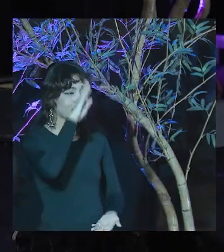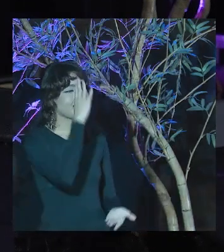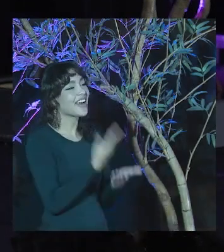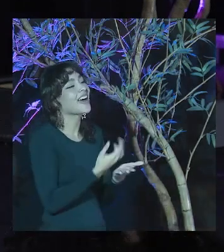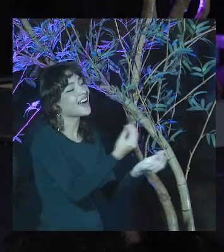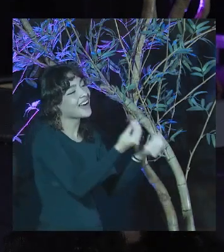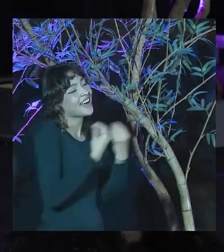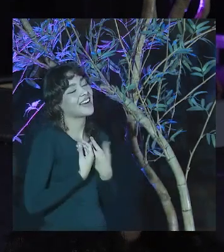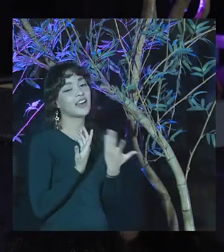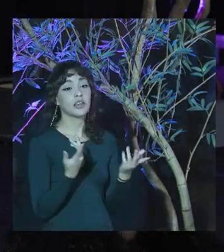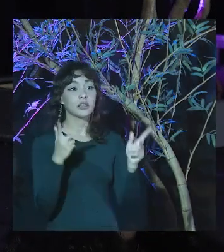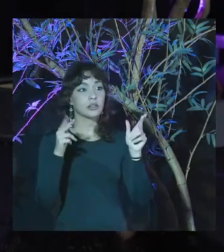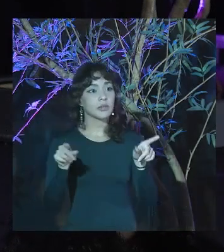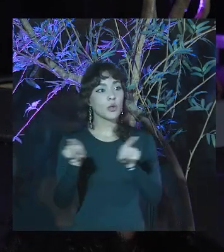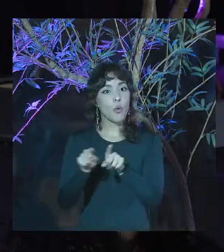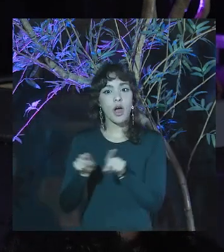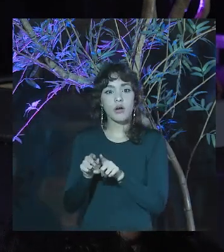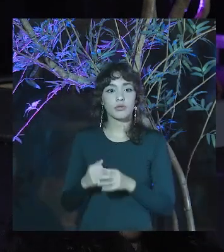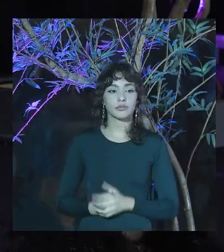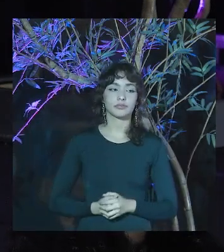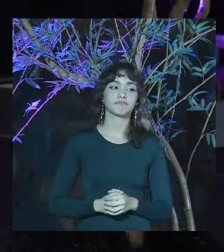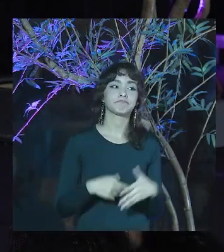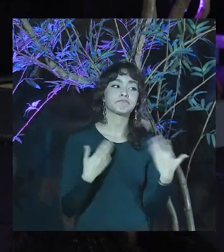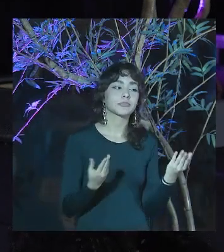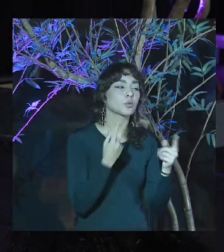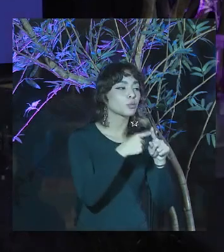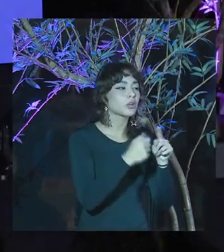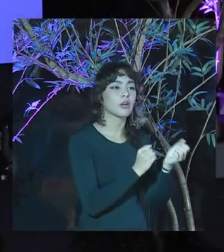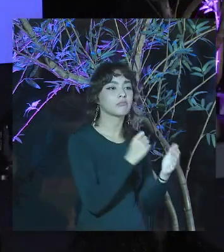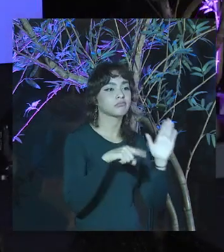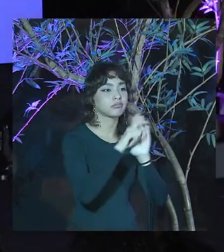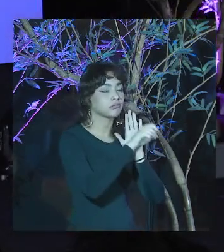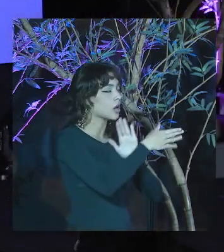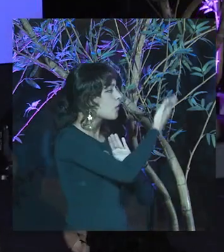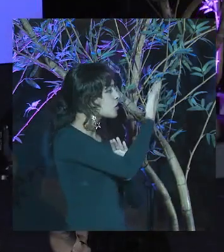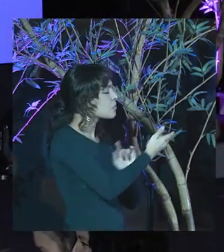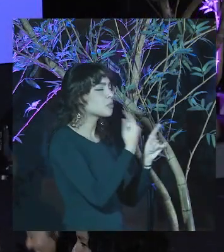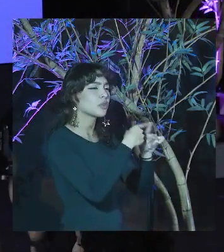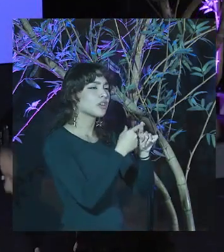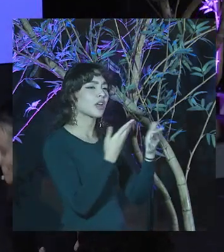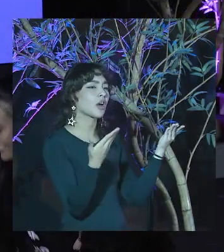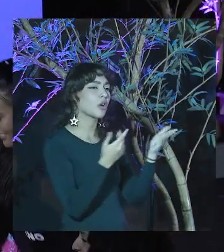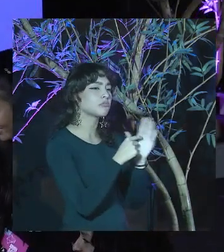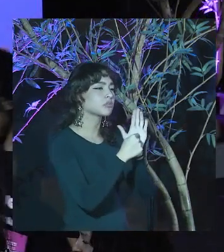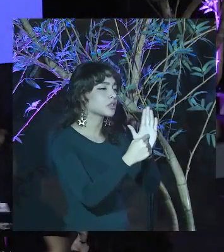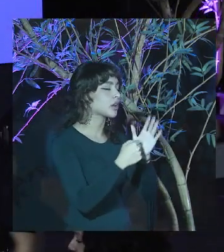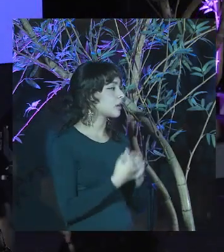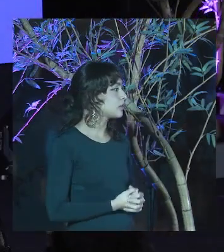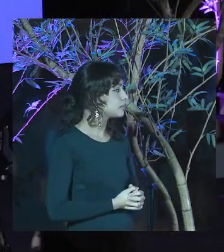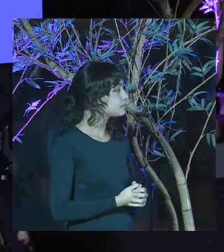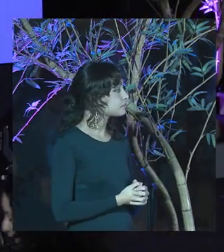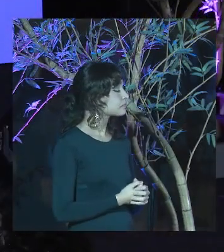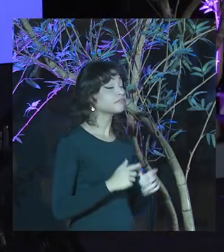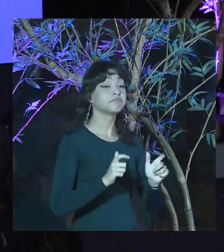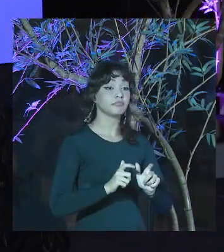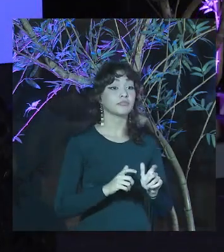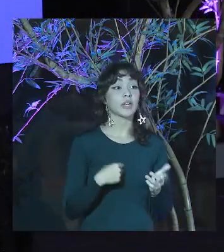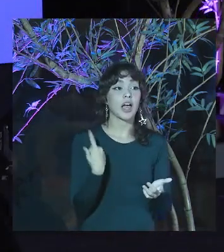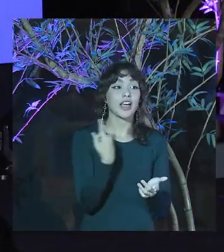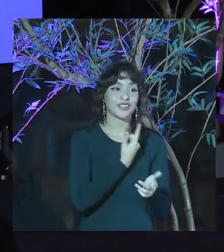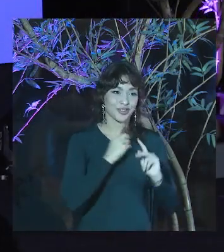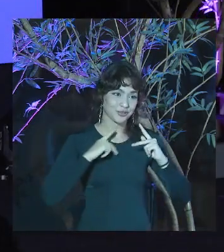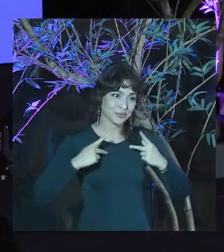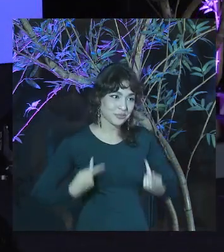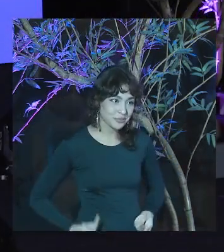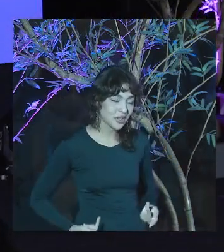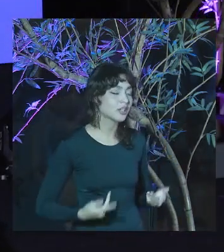exatamente da mesma forma. Por que eu trago esse gráfico logo no início? Pelo seguinte, onde a gente deveria estar nessa conversa? A